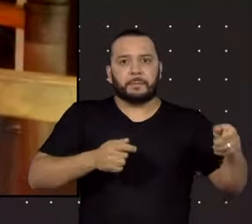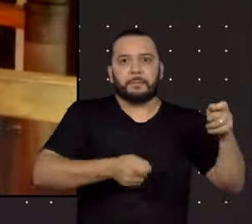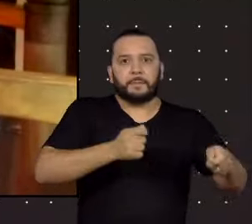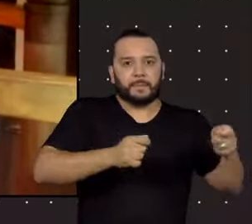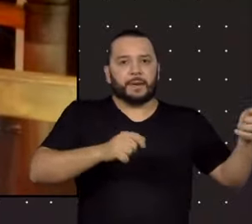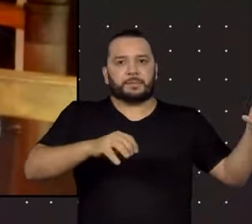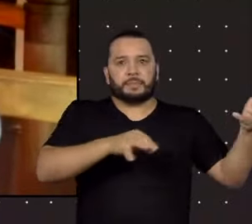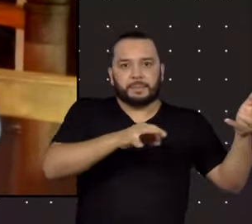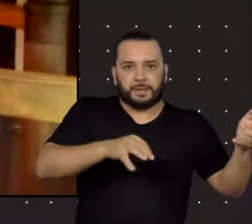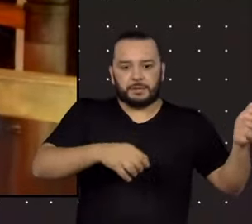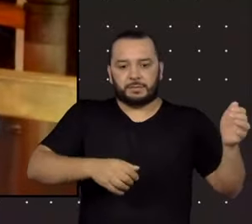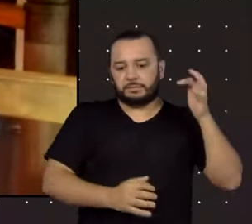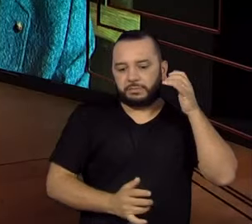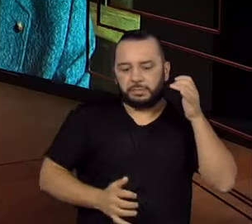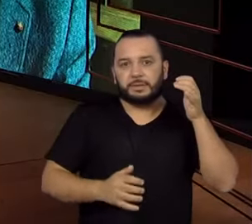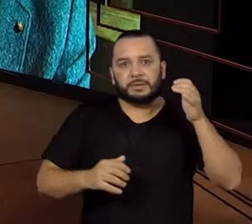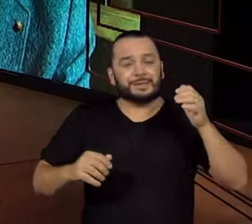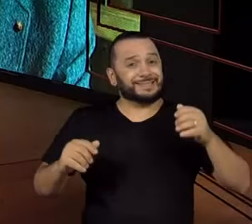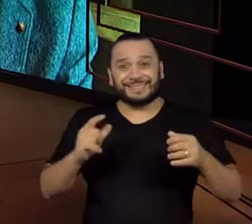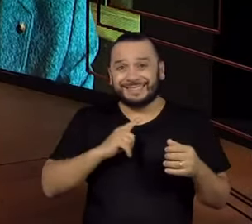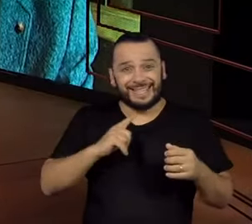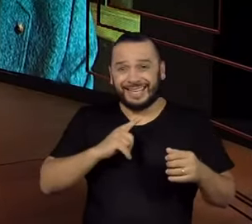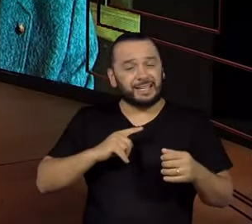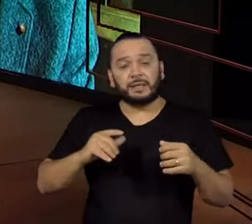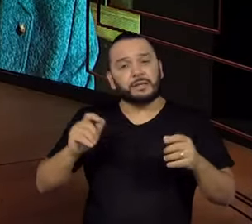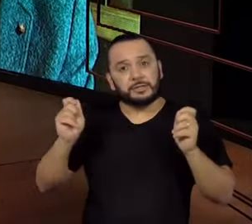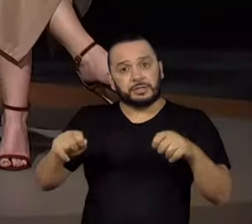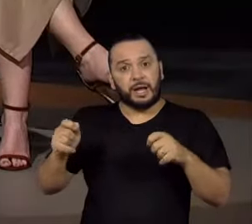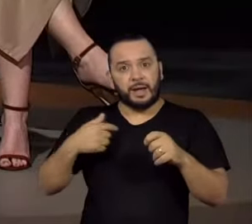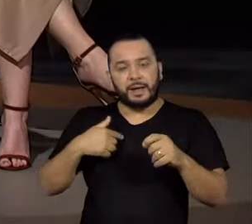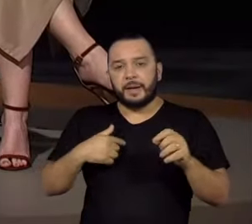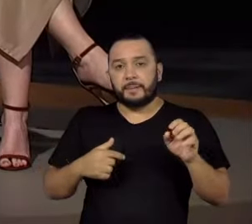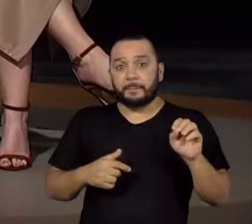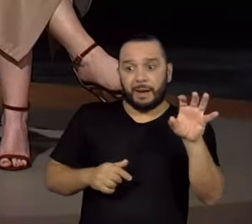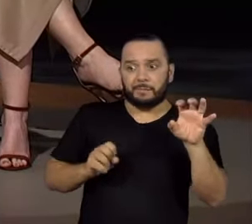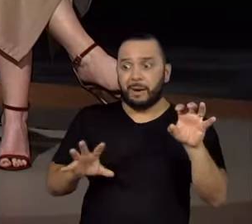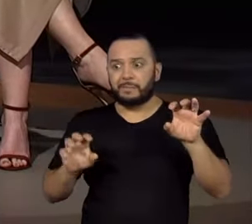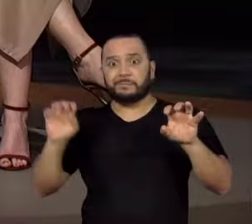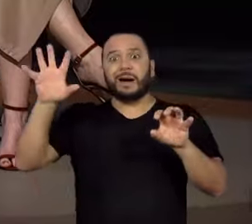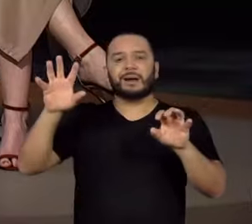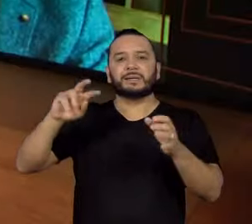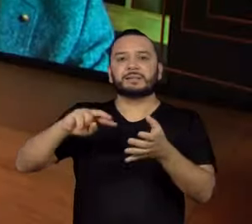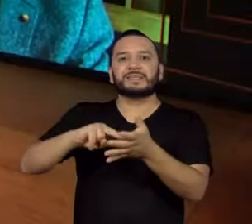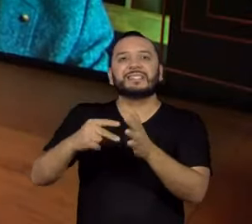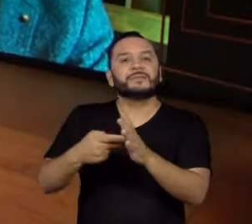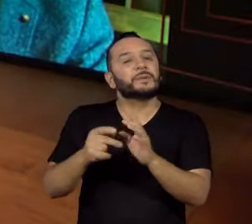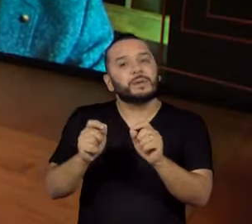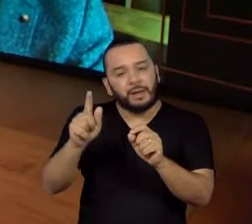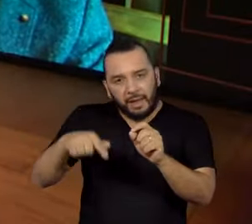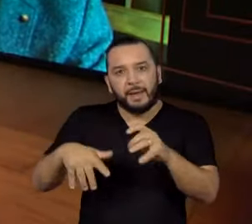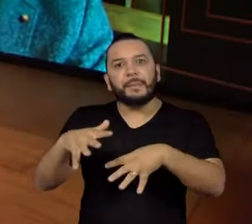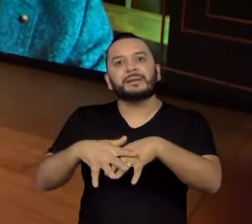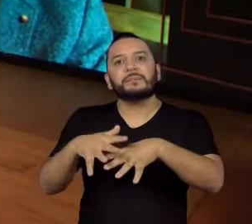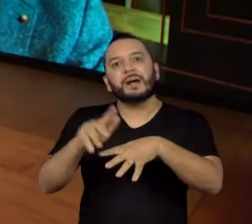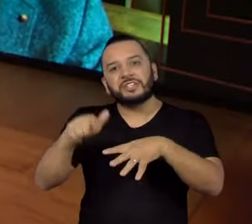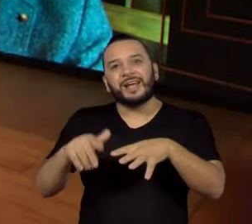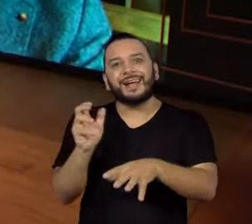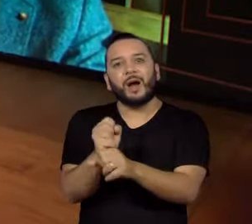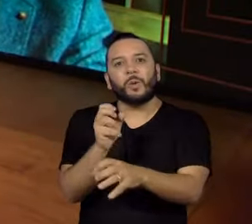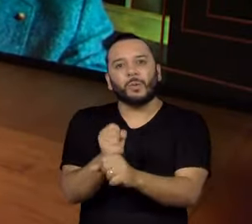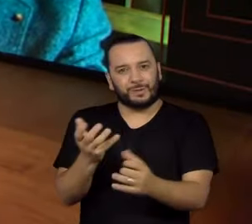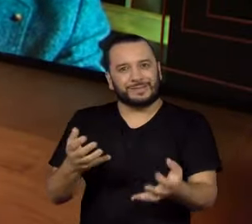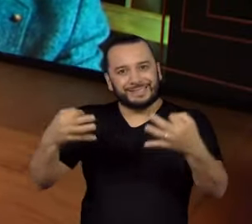de segundo e o outro durou 1/8 de segundo, 20 metros de distância desse. Então, você vê como é que está calculada essa partitura a ponto